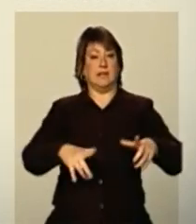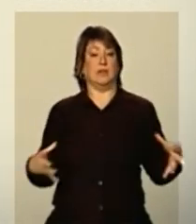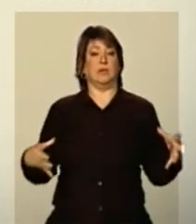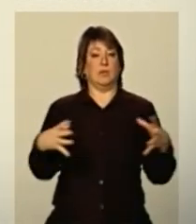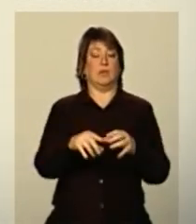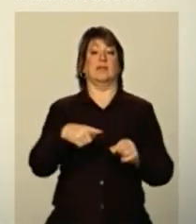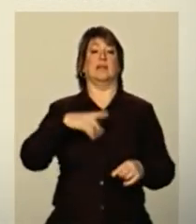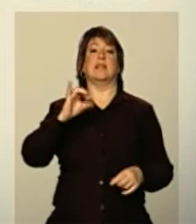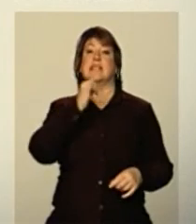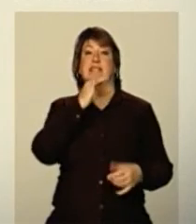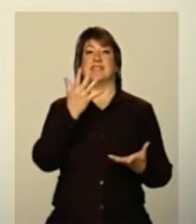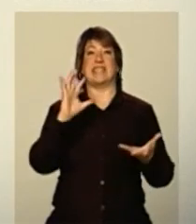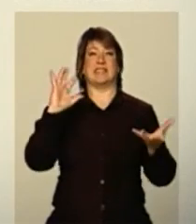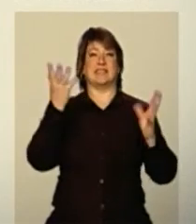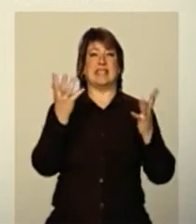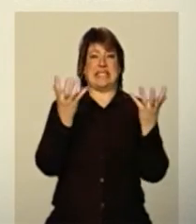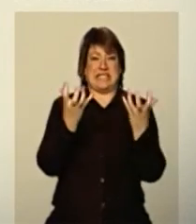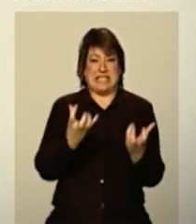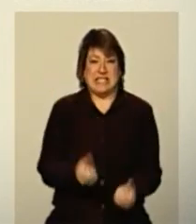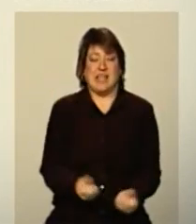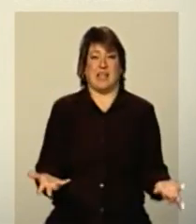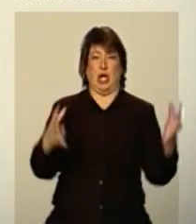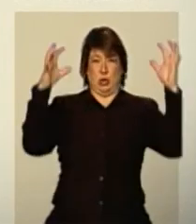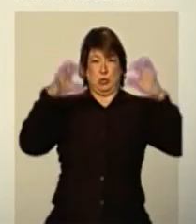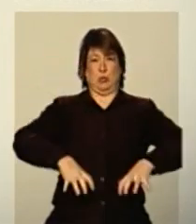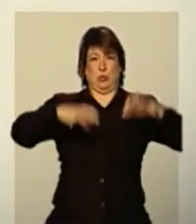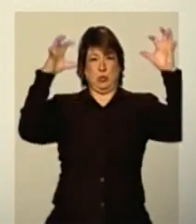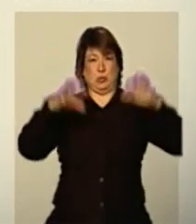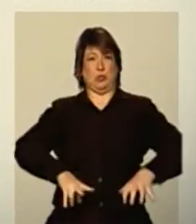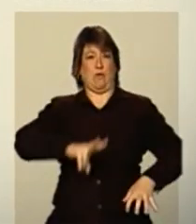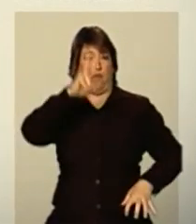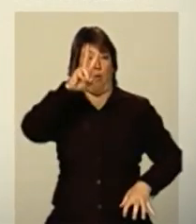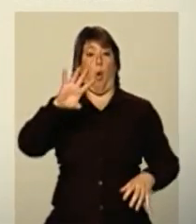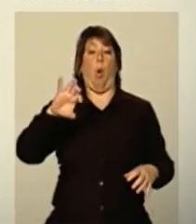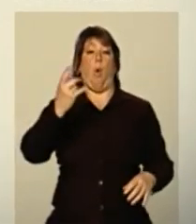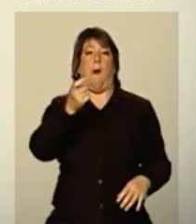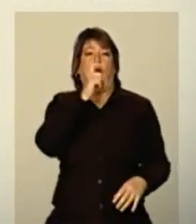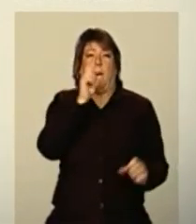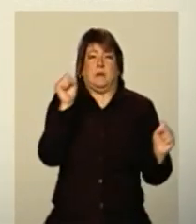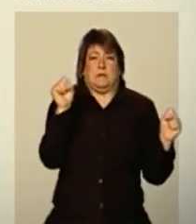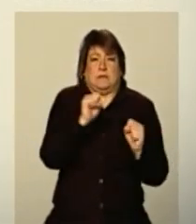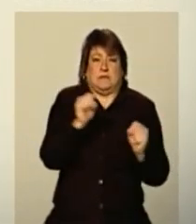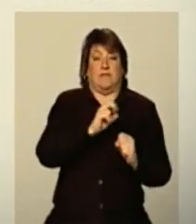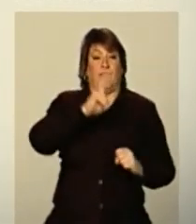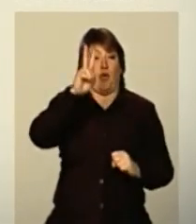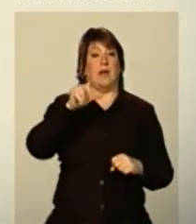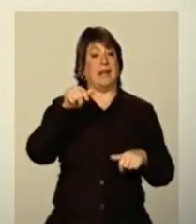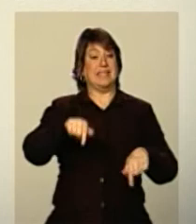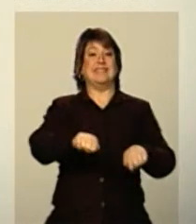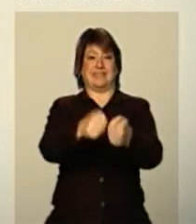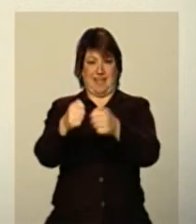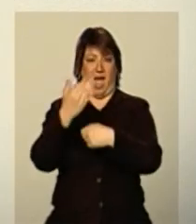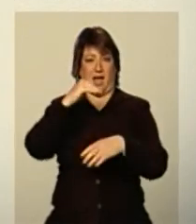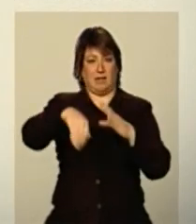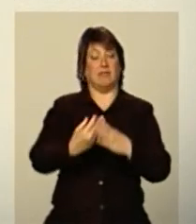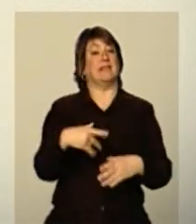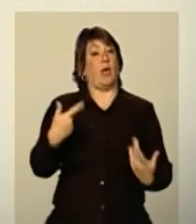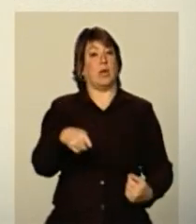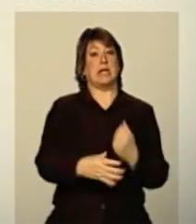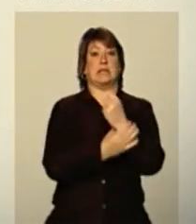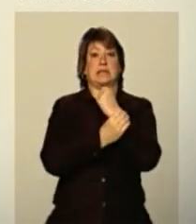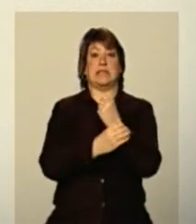Uma seca prolongada, chuvas em excesso ou uma geada forte demais. Essa segurança, com certeza,